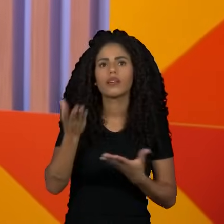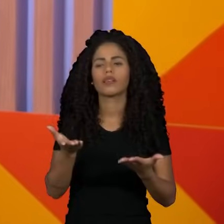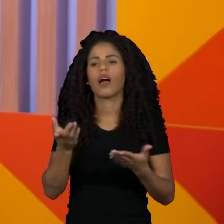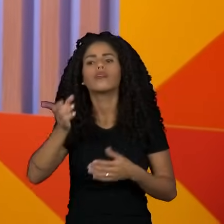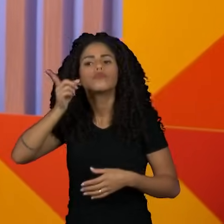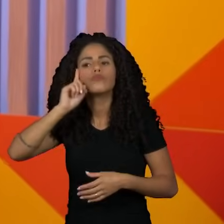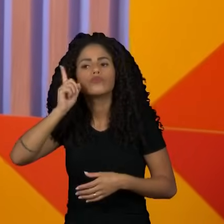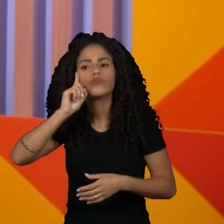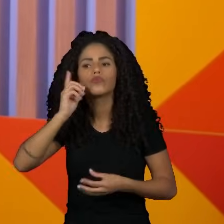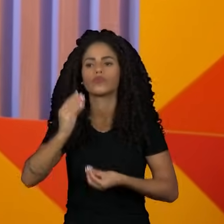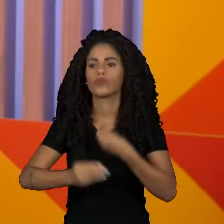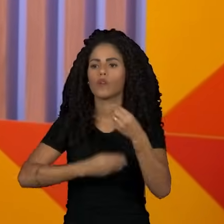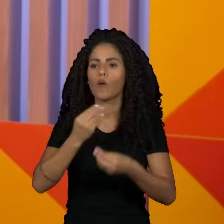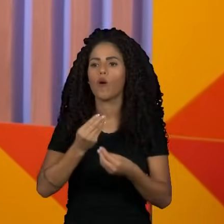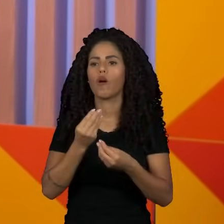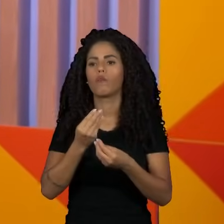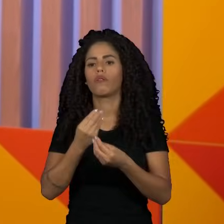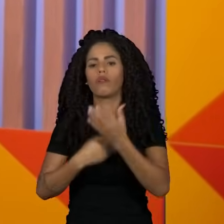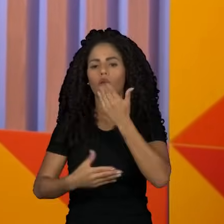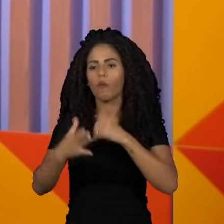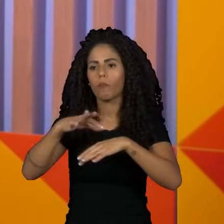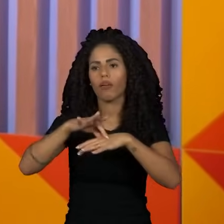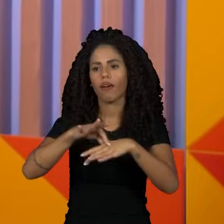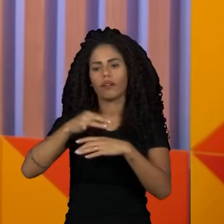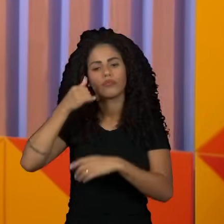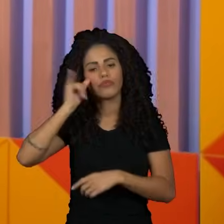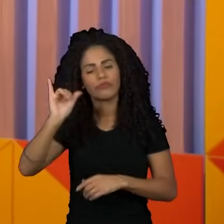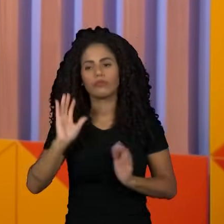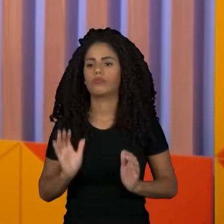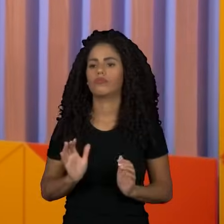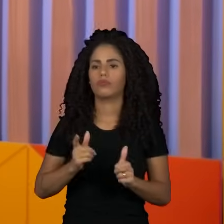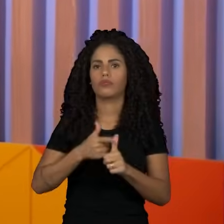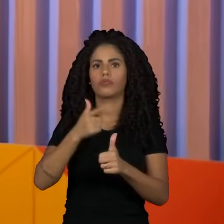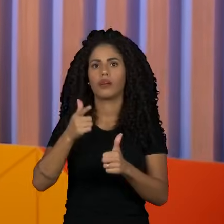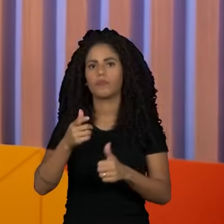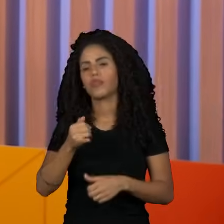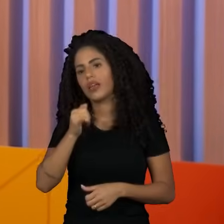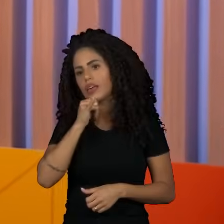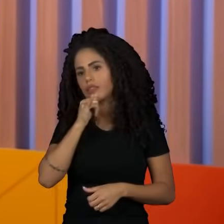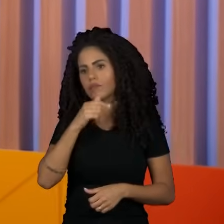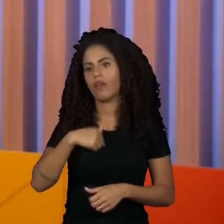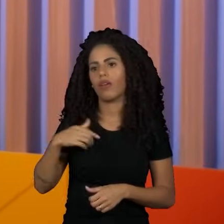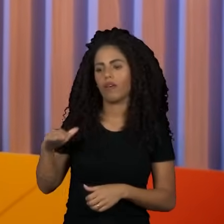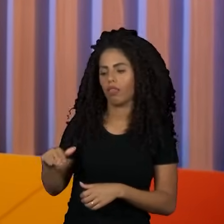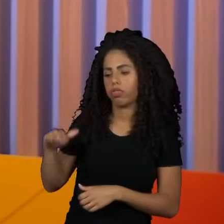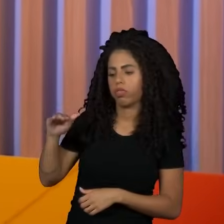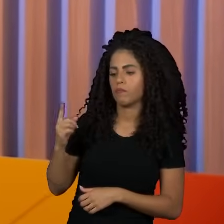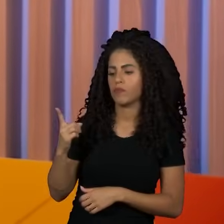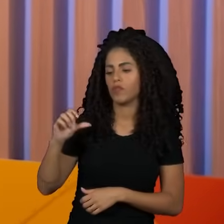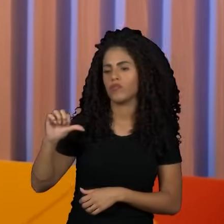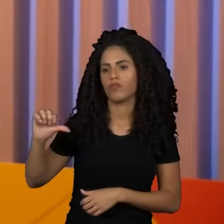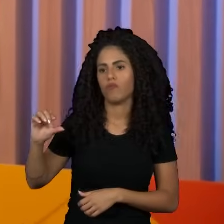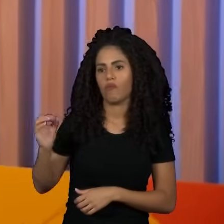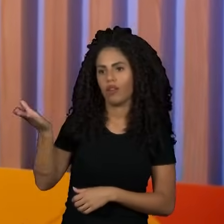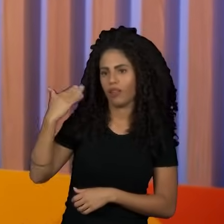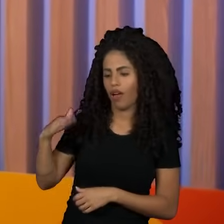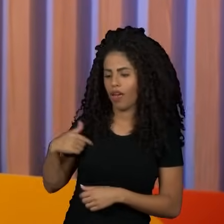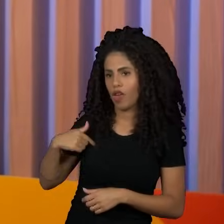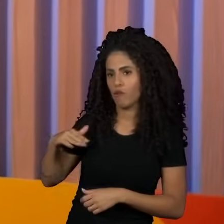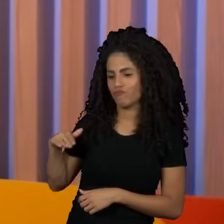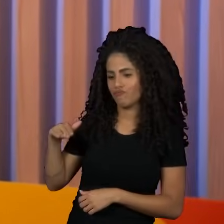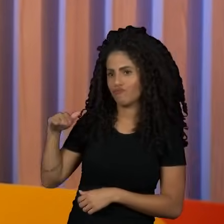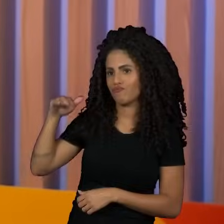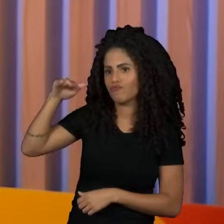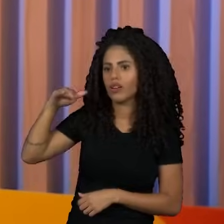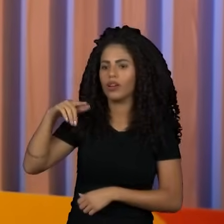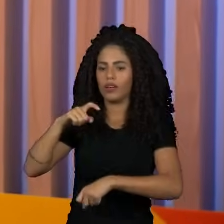dia a dia, deixar de comer carne. Enquanto eu crescia, na década de 90, tinha aquela história do tempo para você